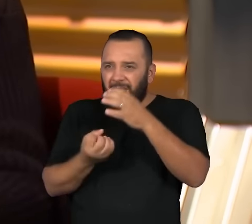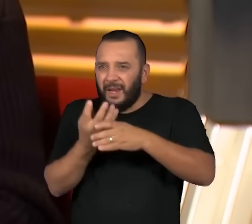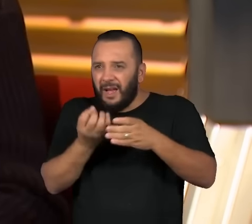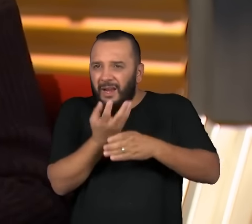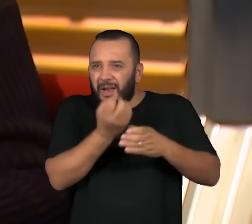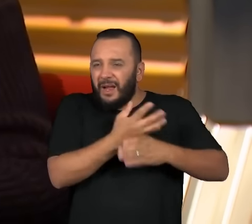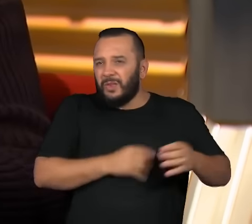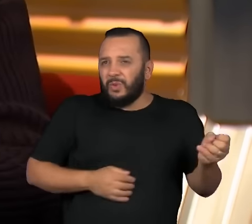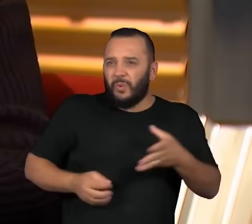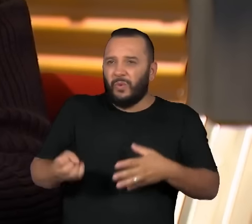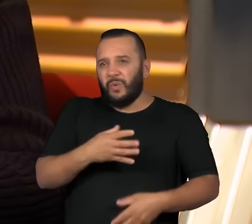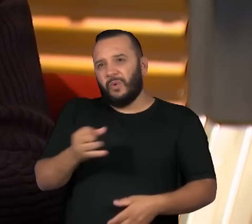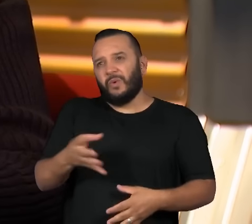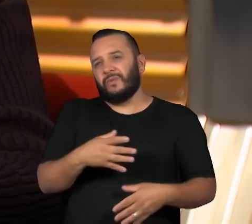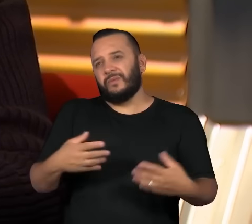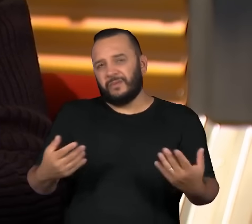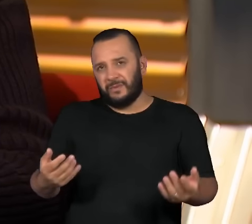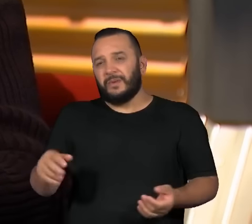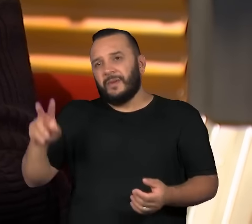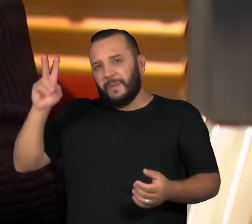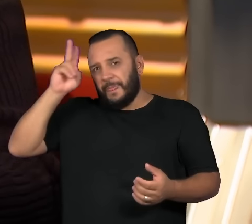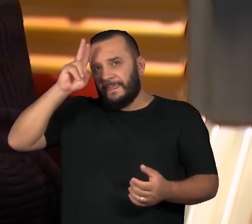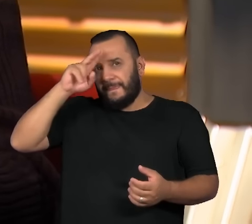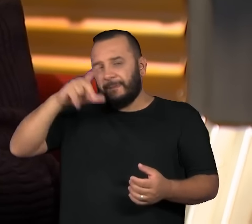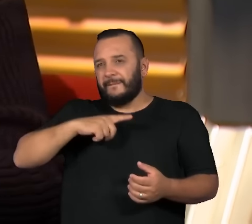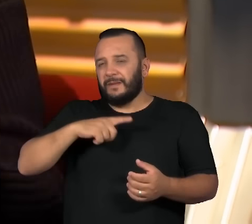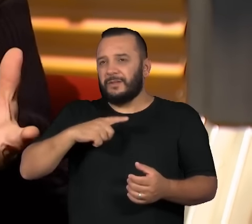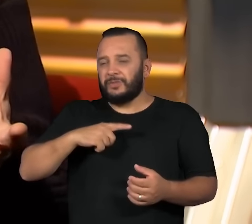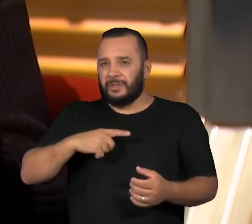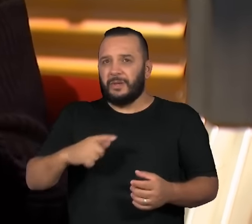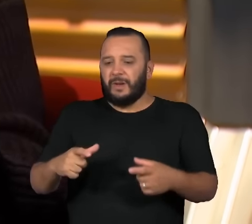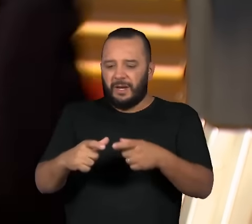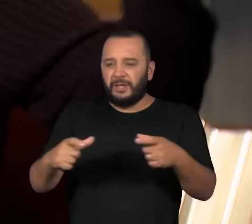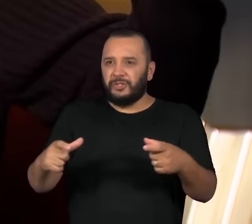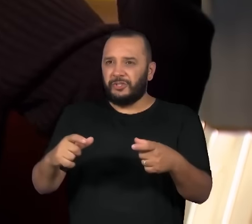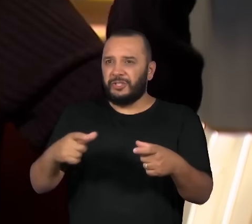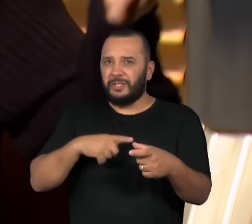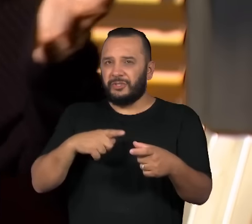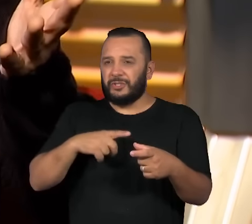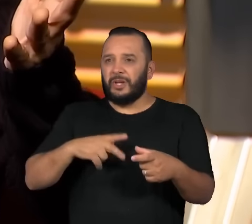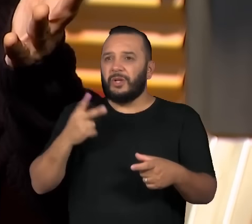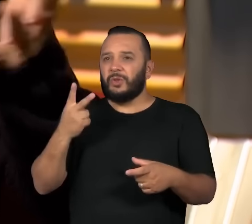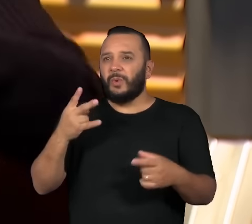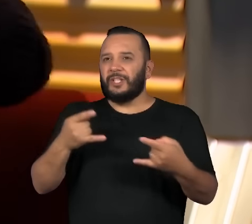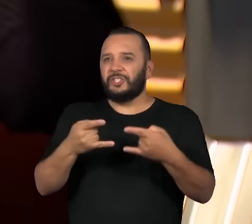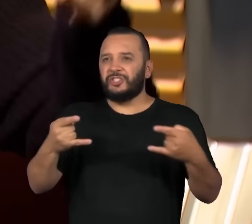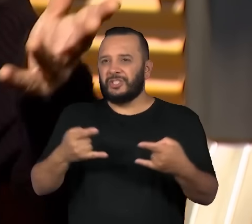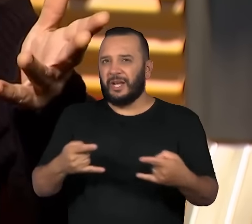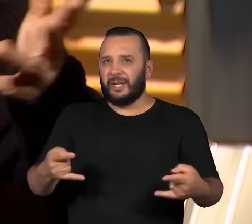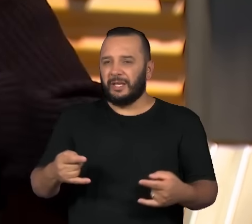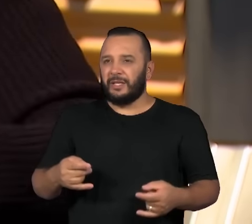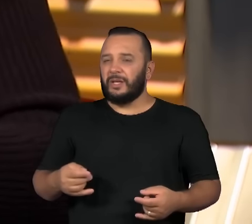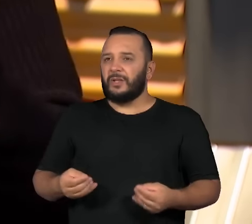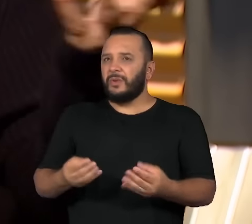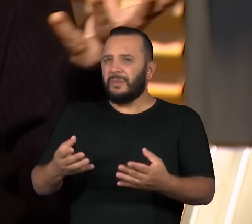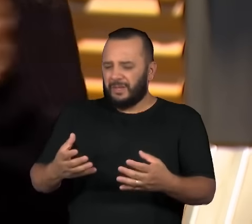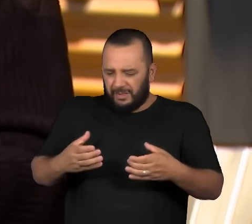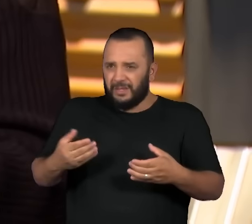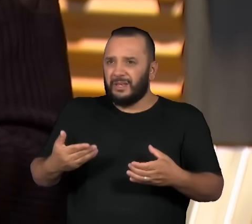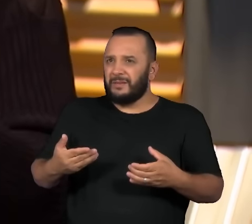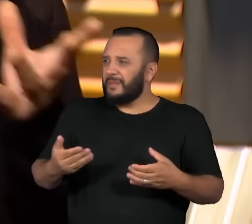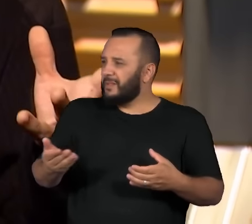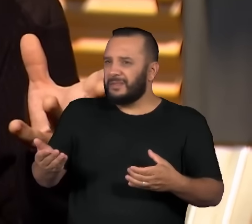Assim, eu lembro de a gente ter pego uma caixinha assim com 2 cheques, o negócio da contabilidade da banda. Ó, toma aí. Pô, a gente